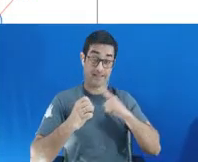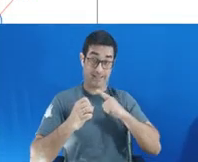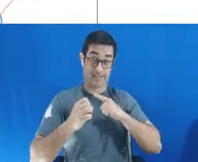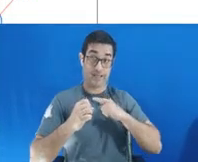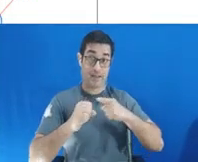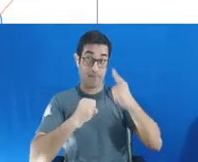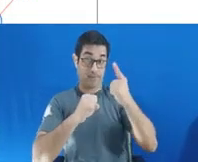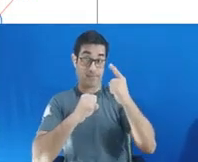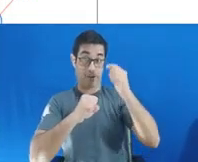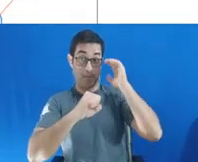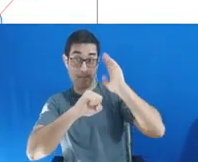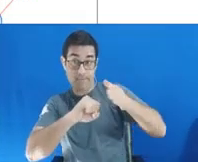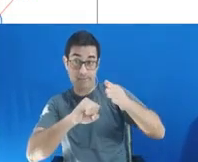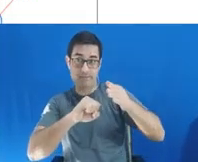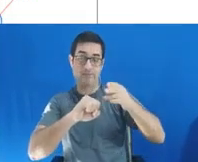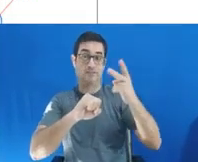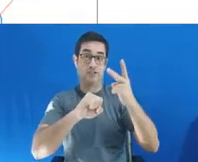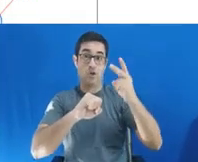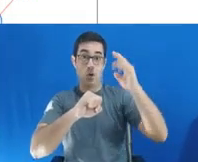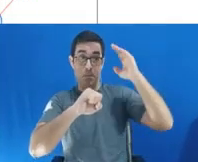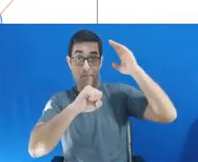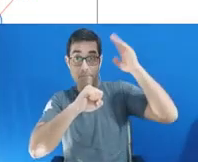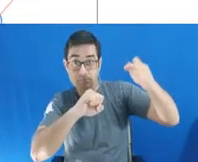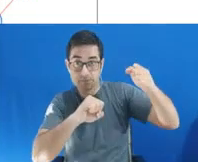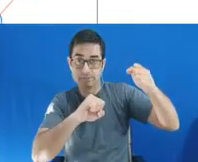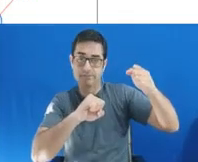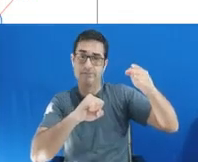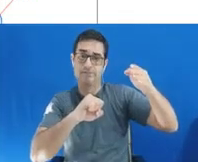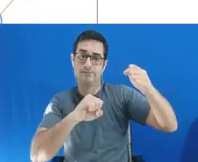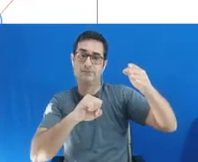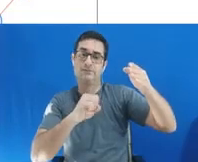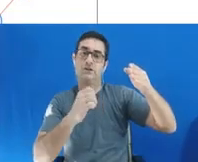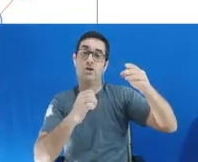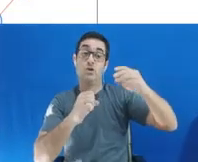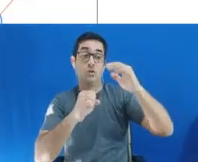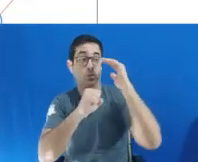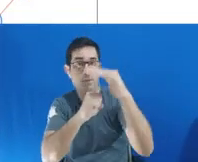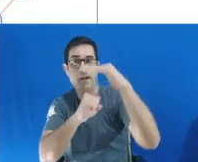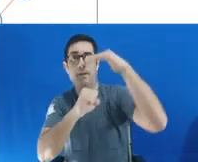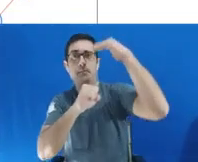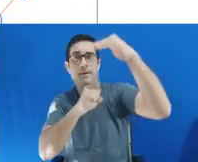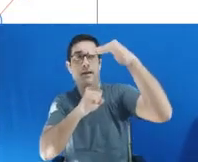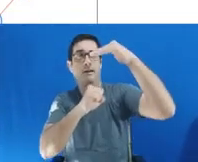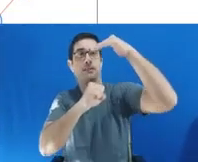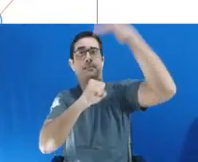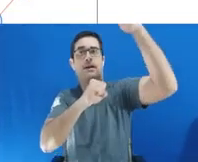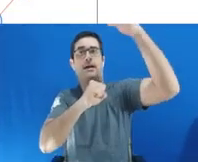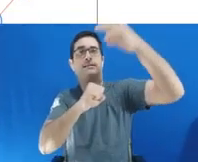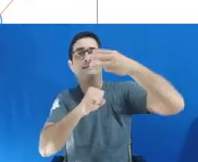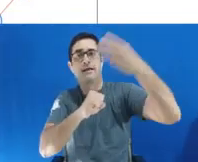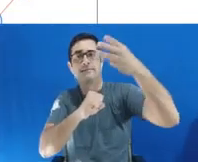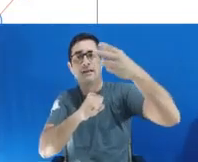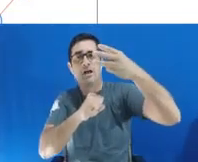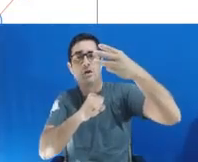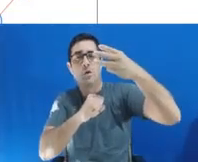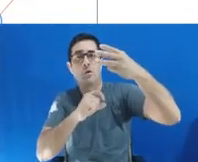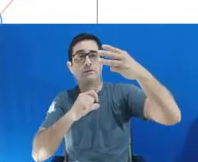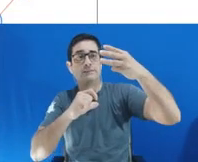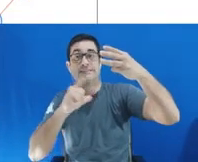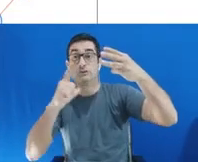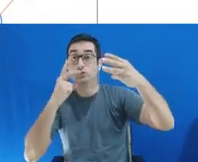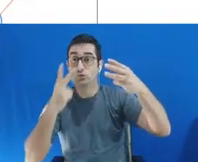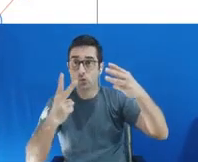a blindagem do segundo. Então, ou seja, esse elétron que está no terceiro nível, ele tem 2